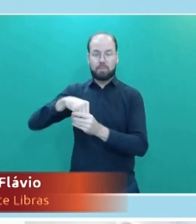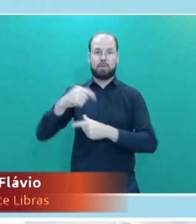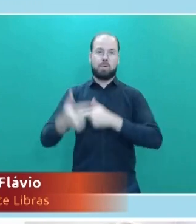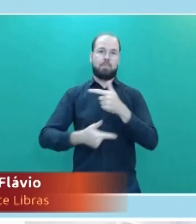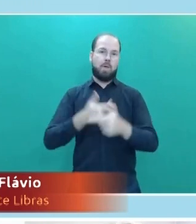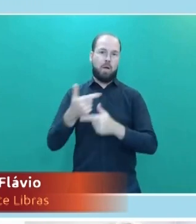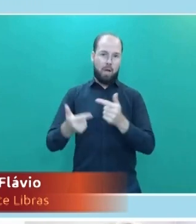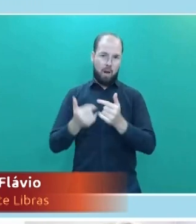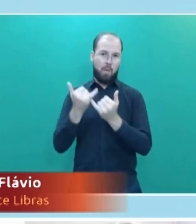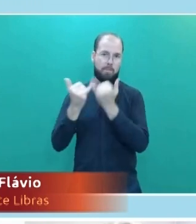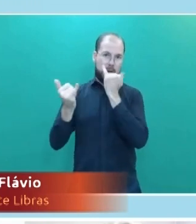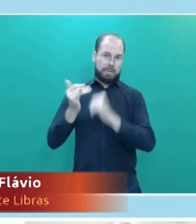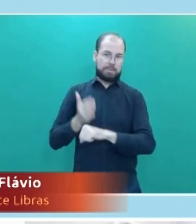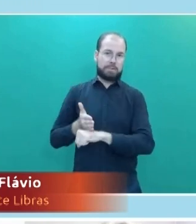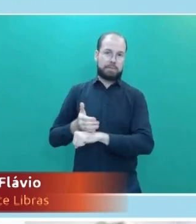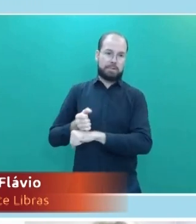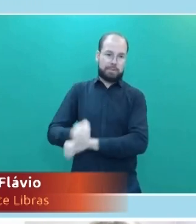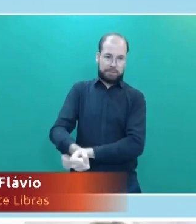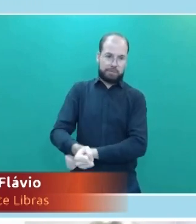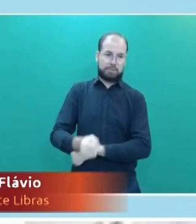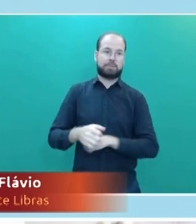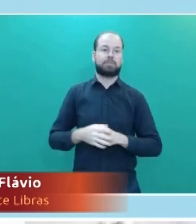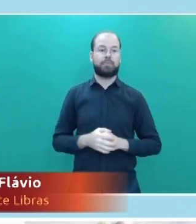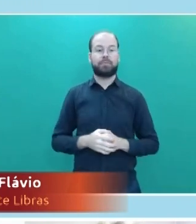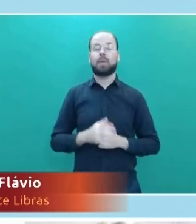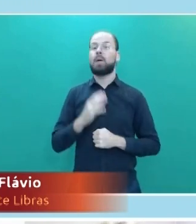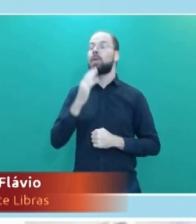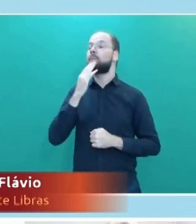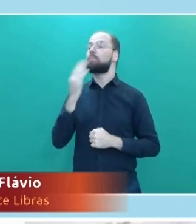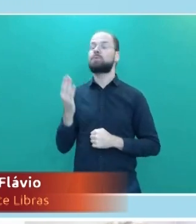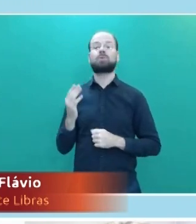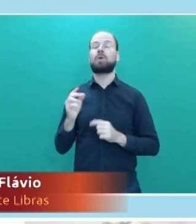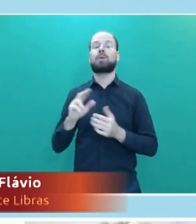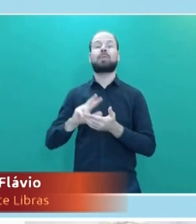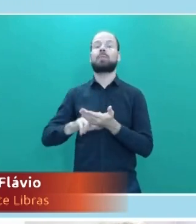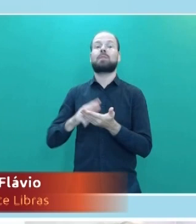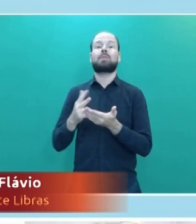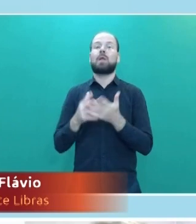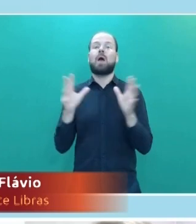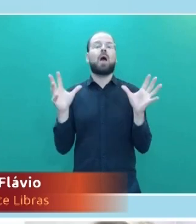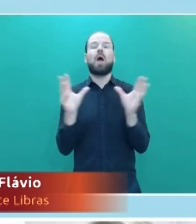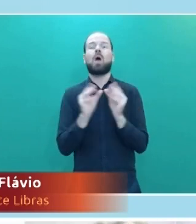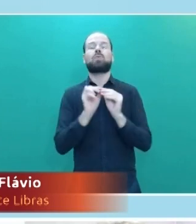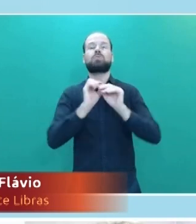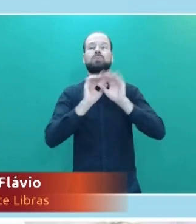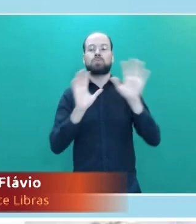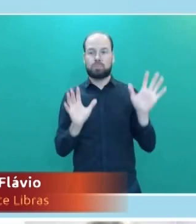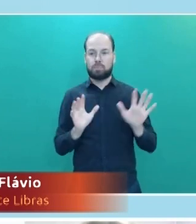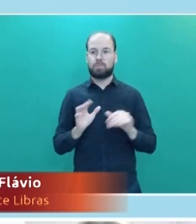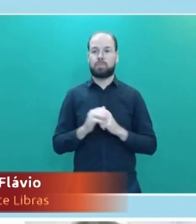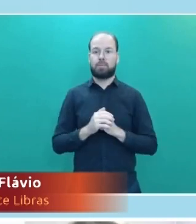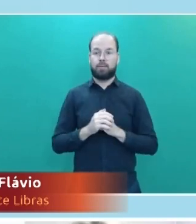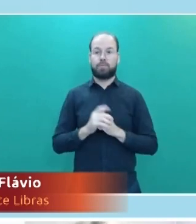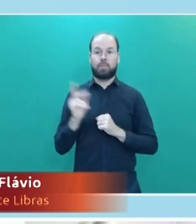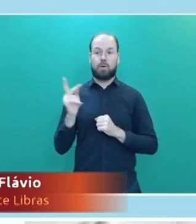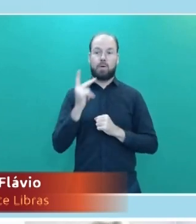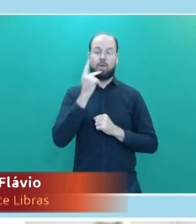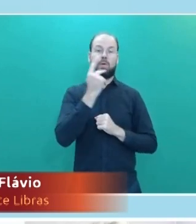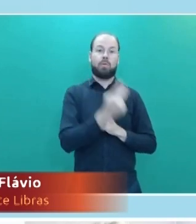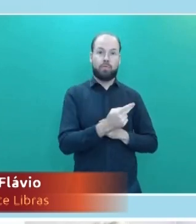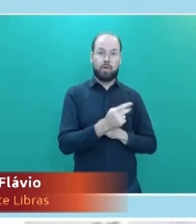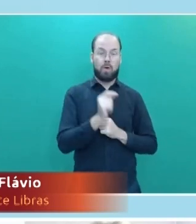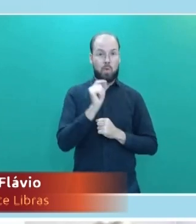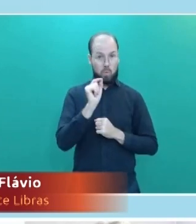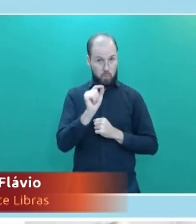escravo. Ana, traduz para a gente o que significa isso. Ele defende que isso é imprescritível. Quer dizer